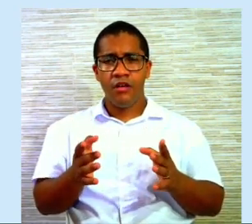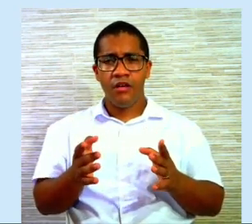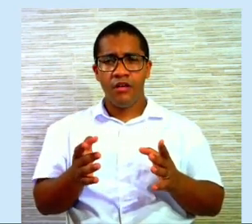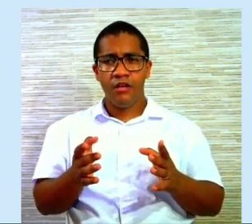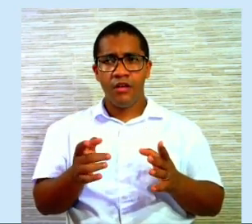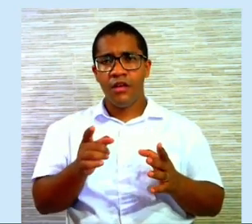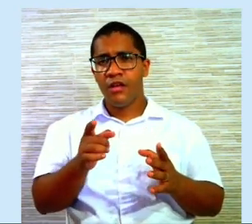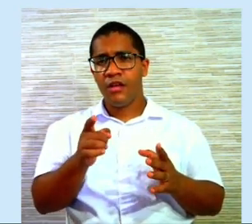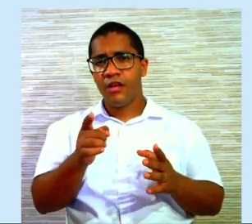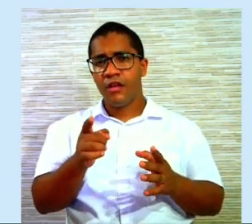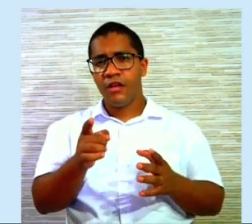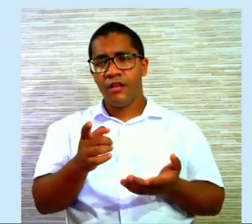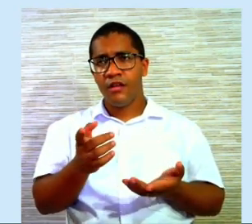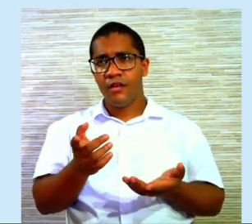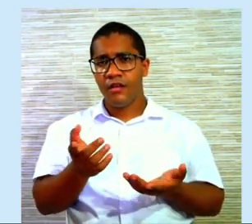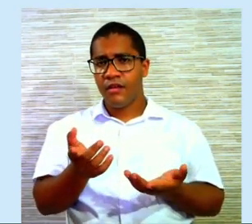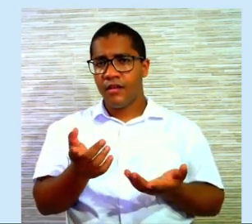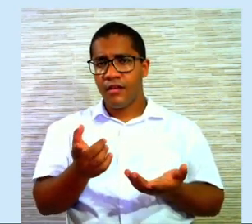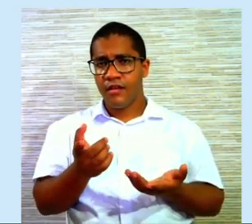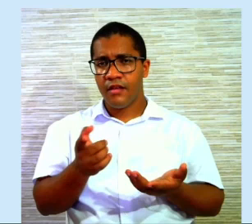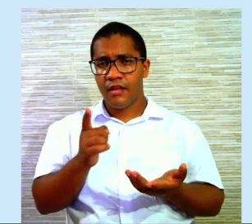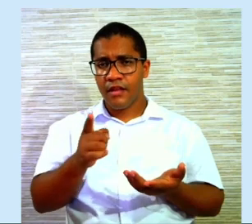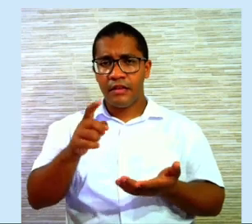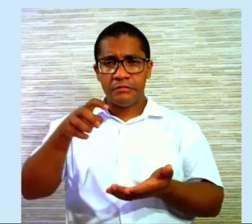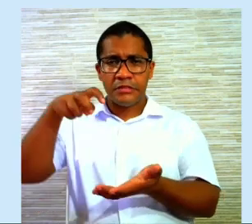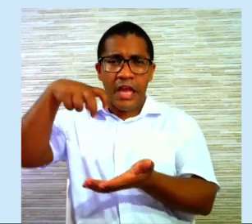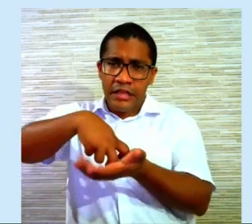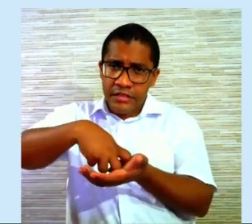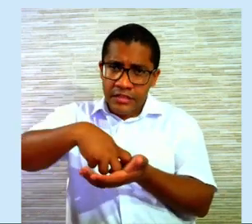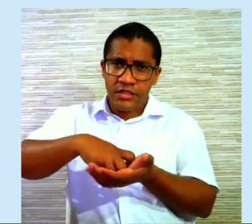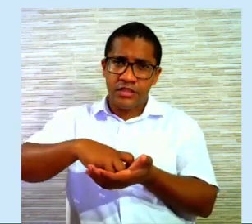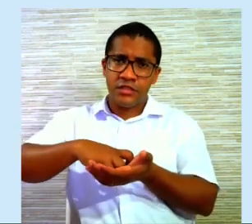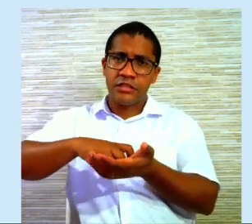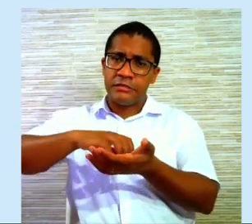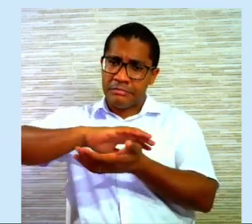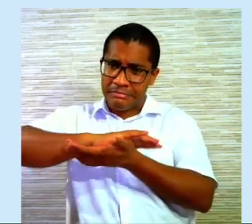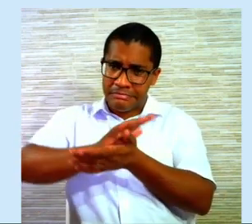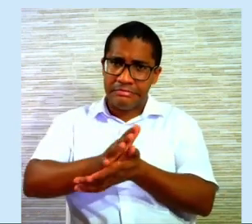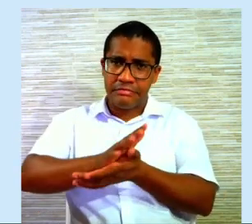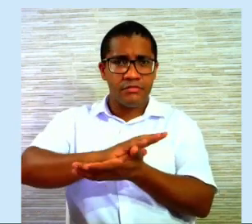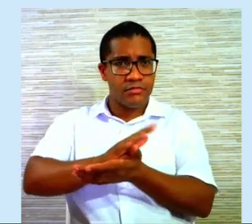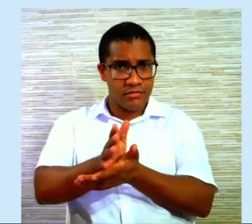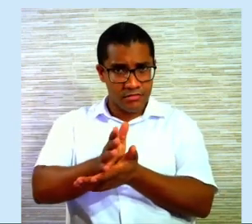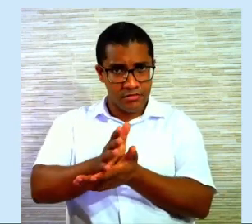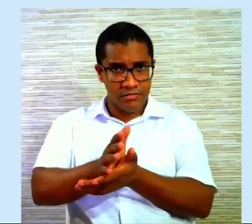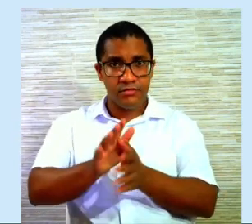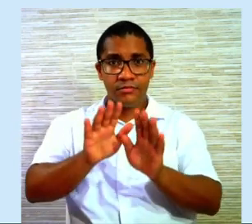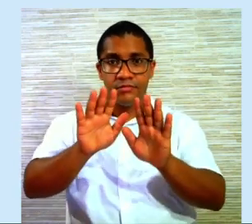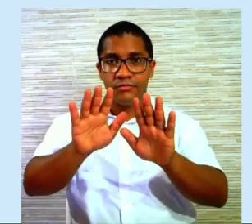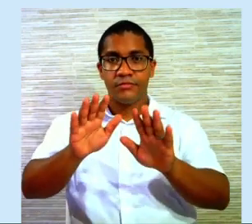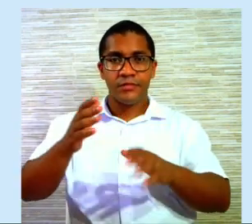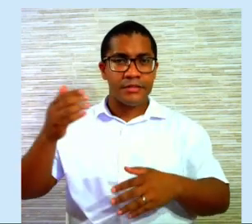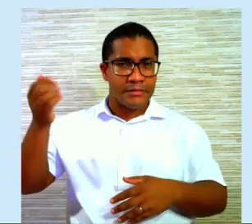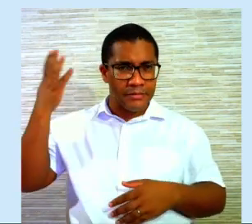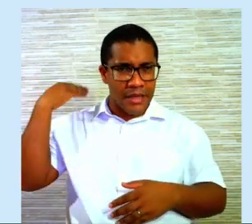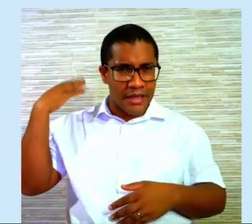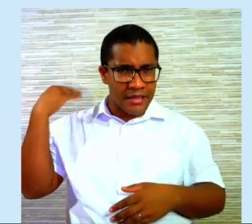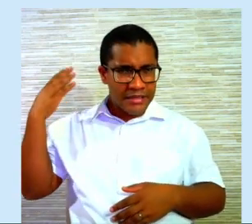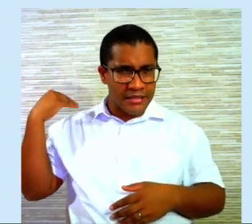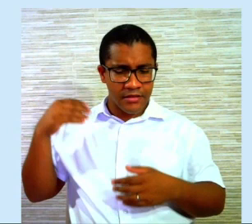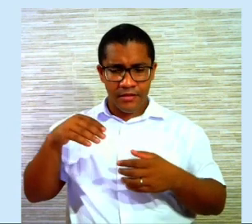simplesmente, ele era castigado, isso. E lá no